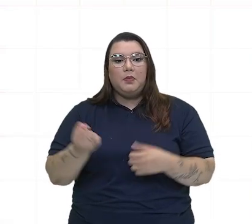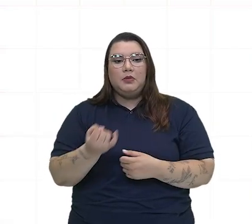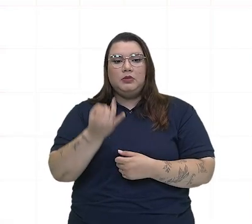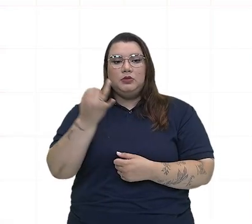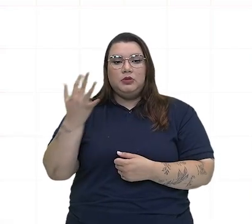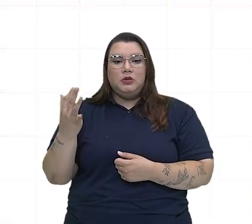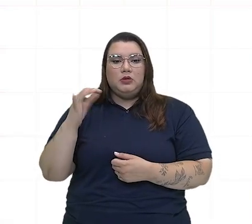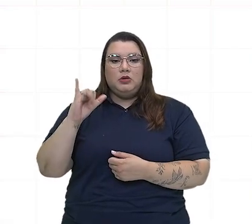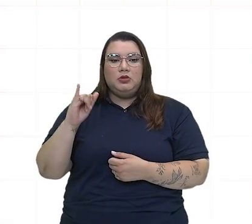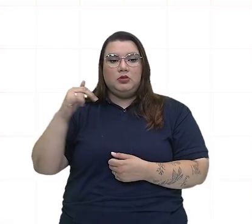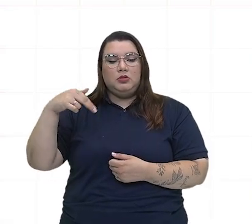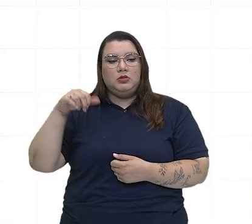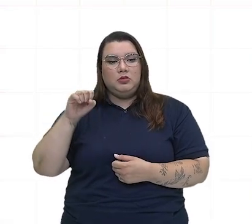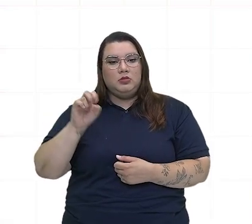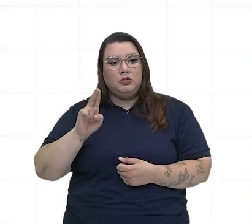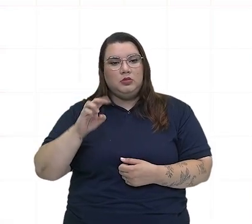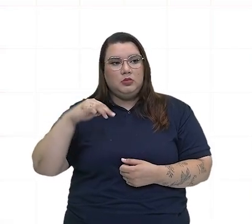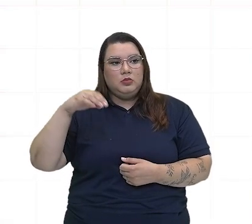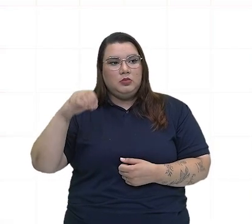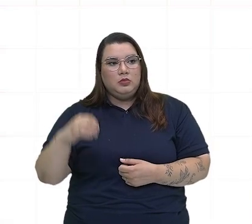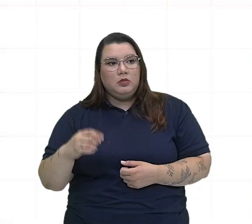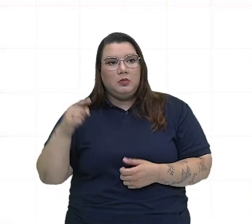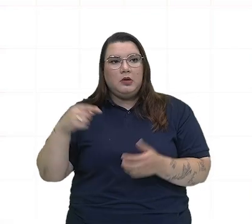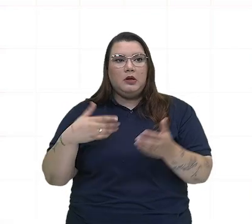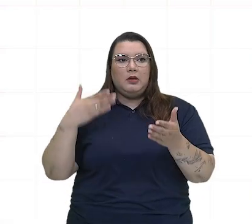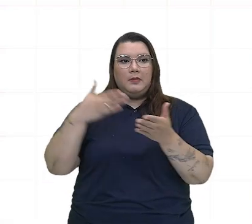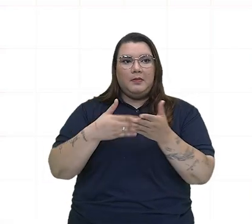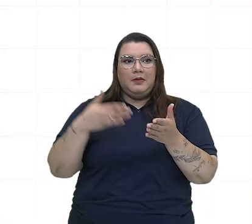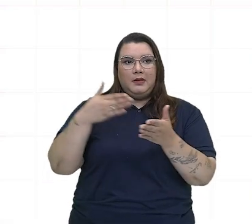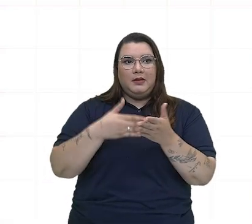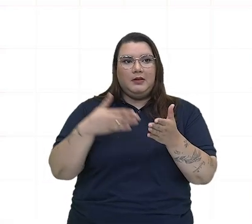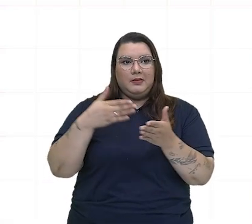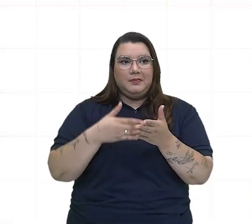de insumo ela é limitada.